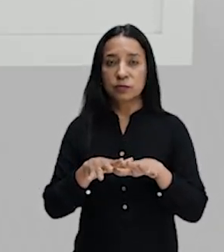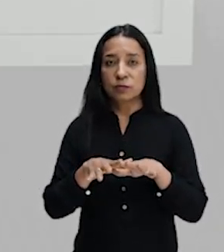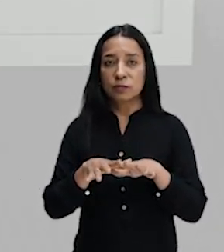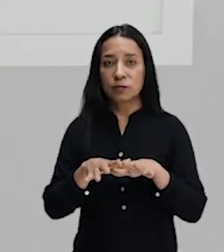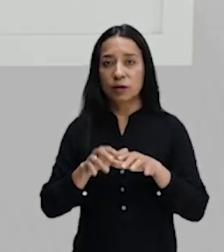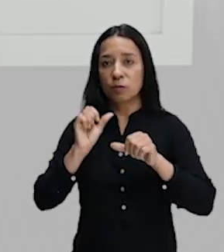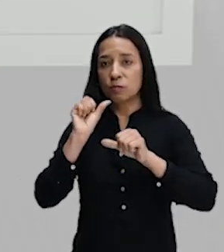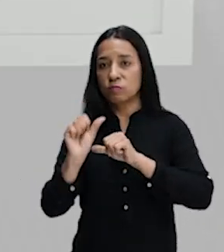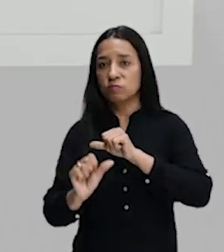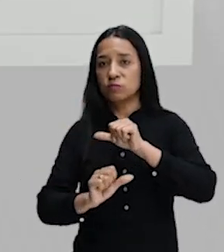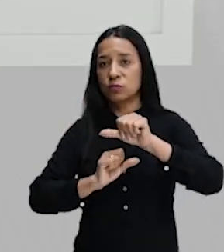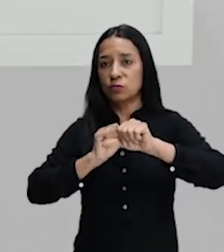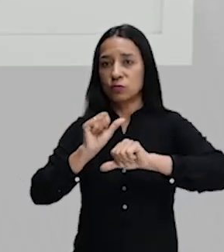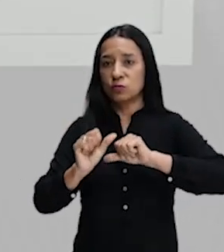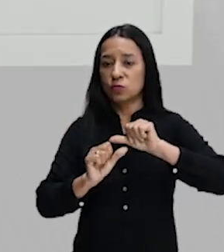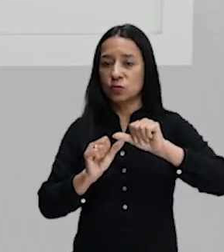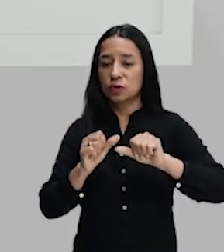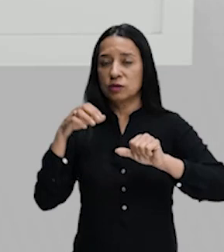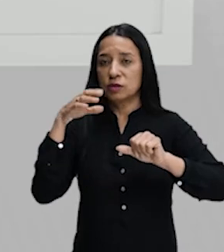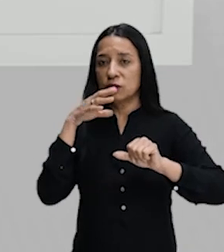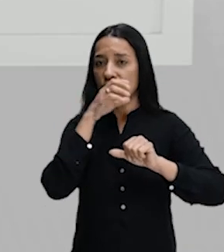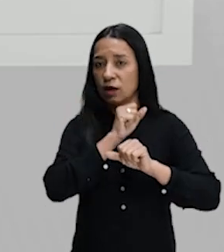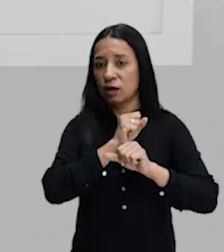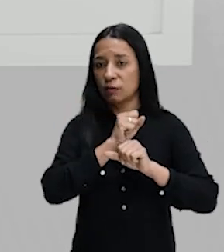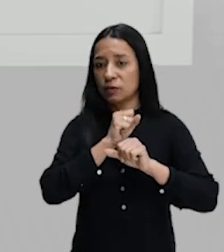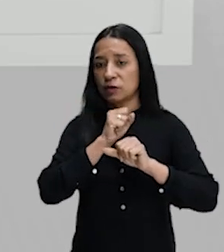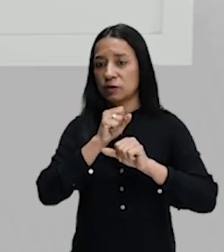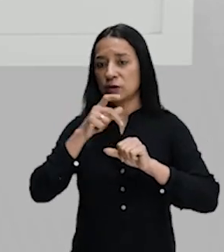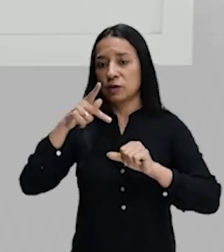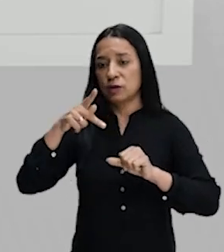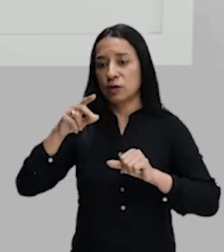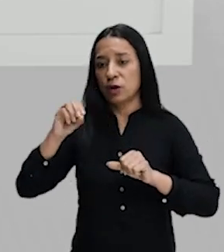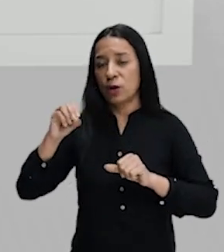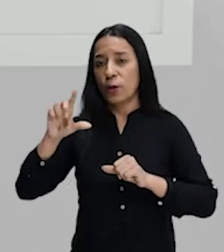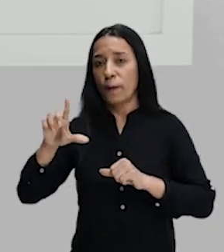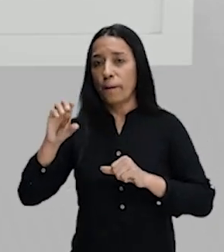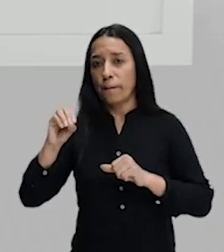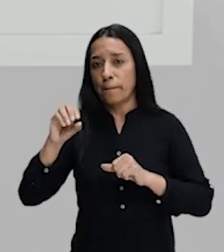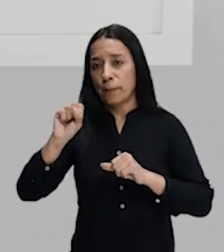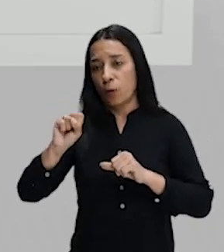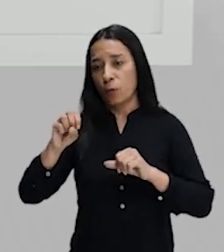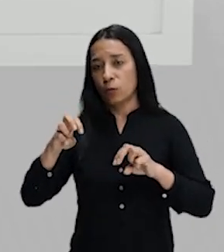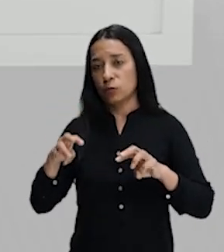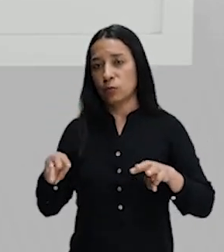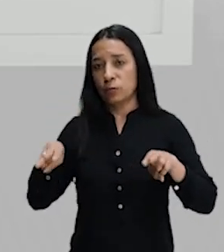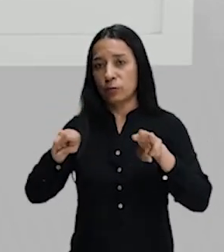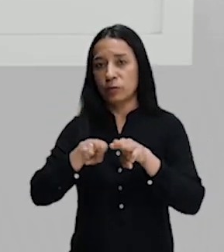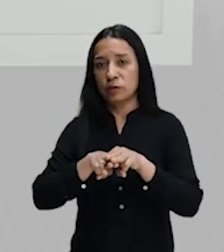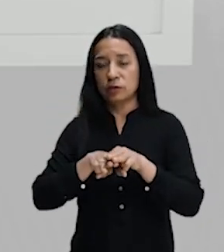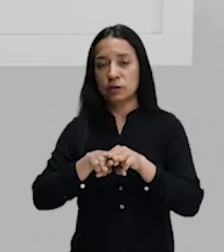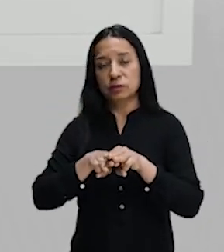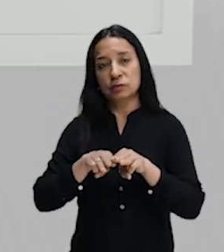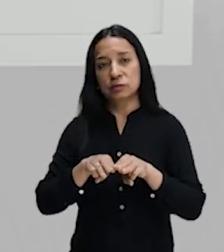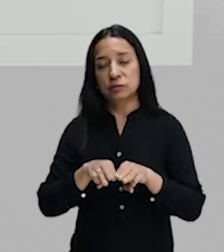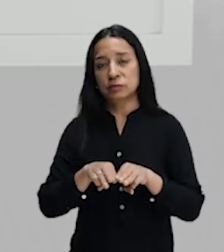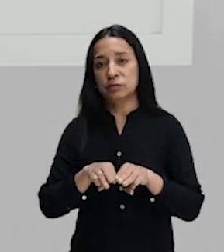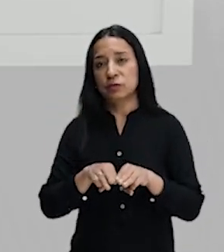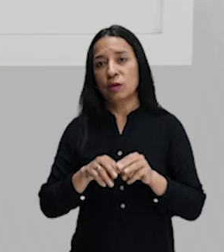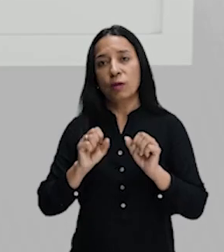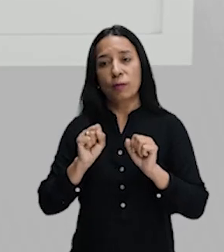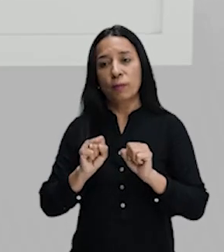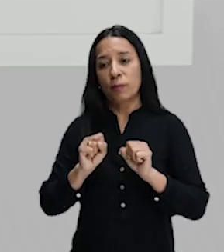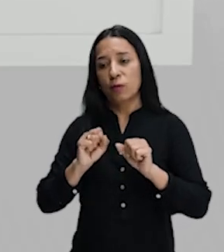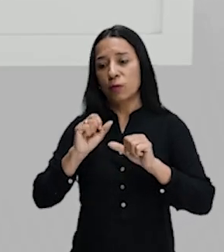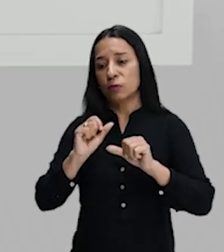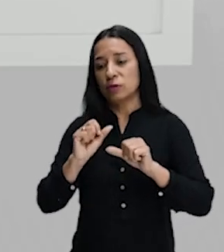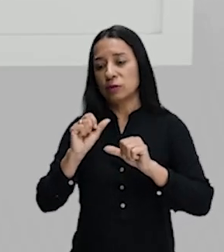de mudanças rápidas de polos magnéticos, certo? Então, os polos magnéticos eles podem